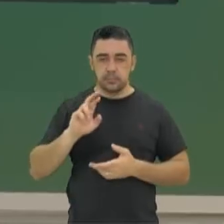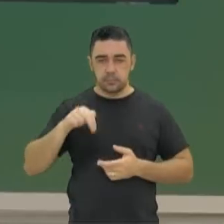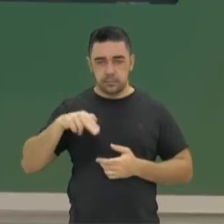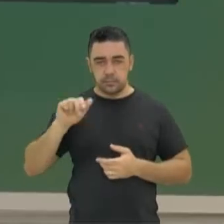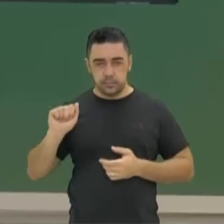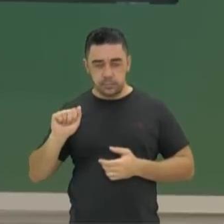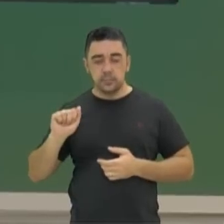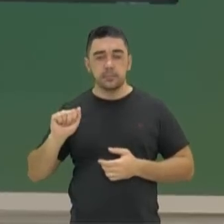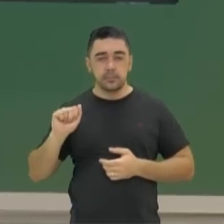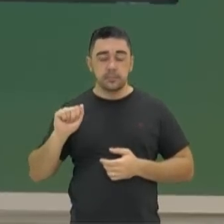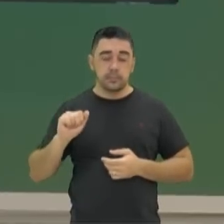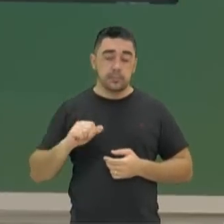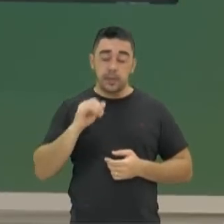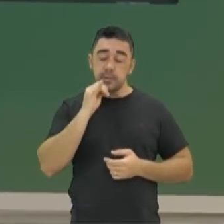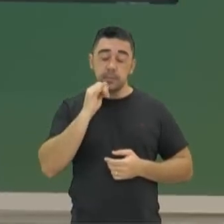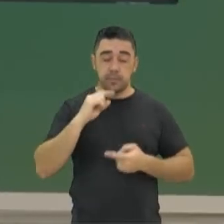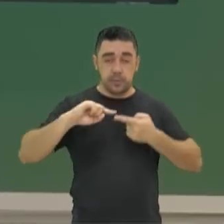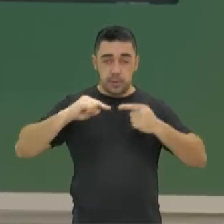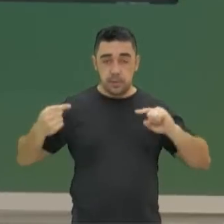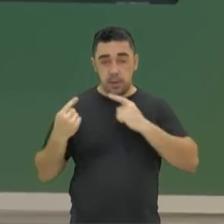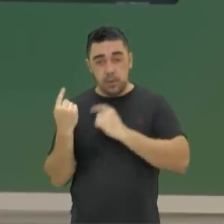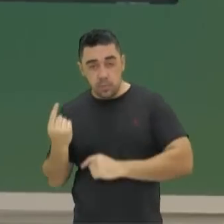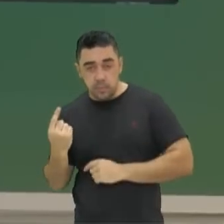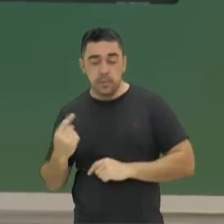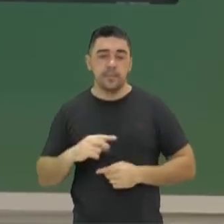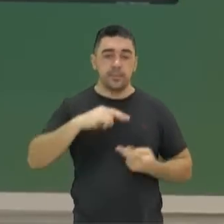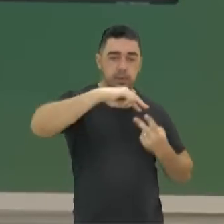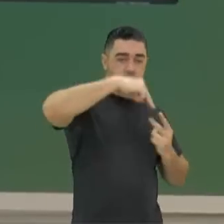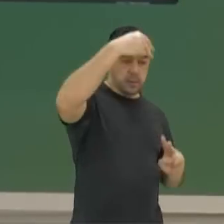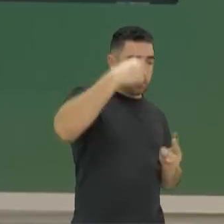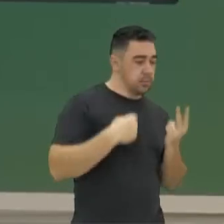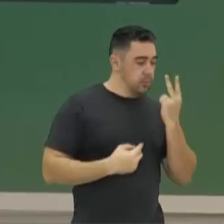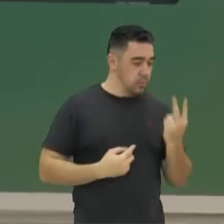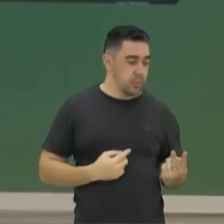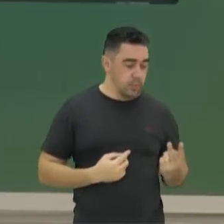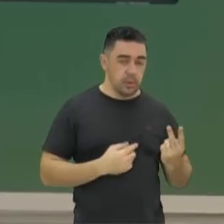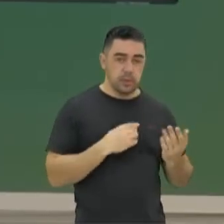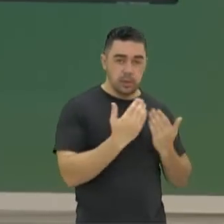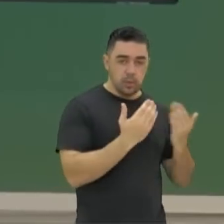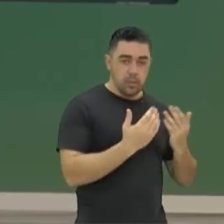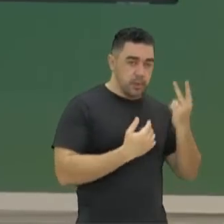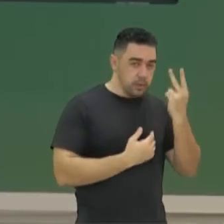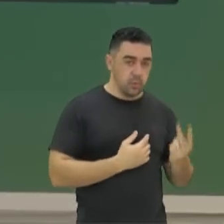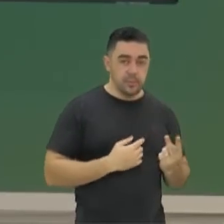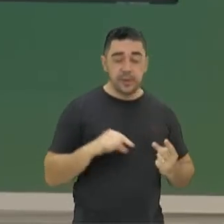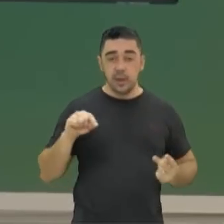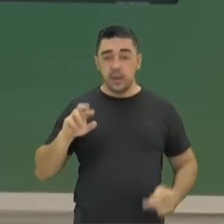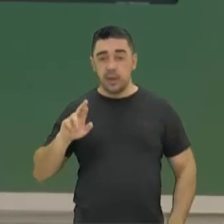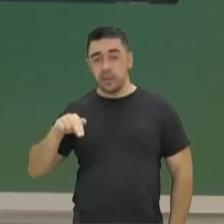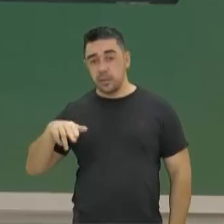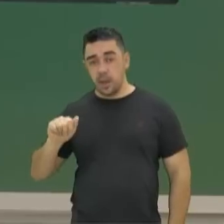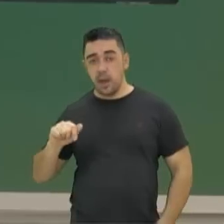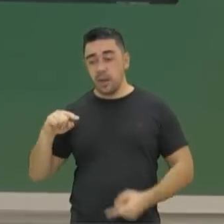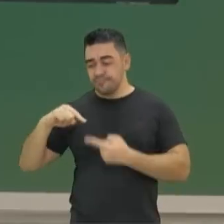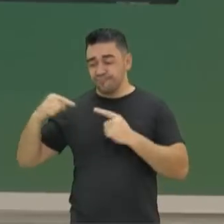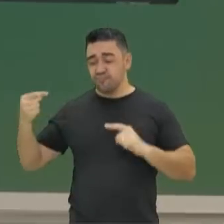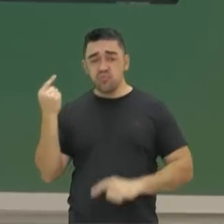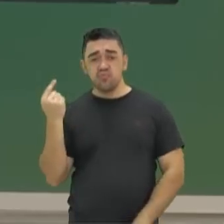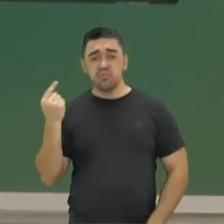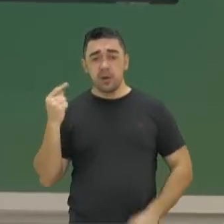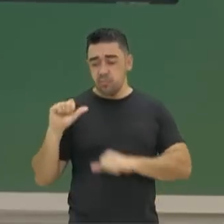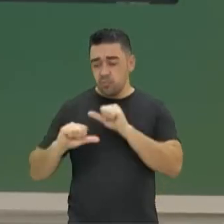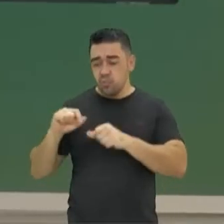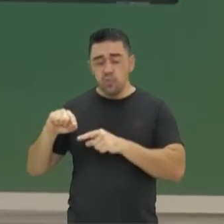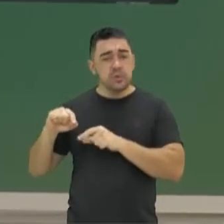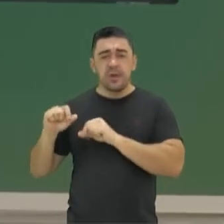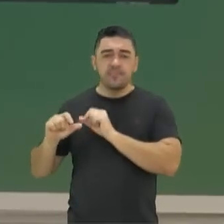dupla fita. Então, uma fita tem a outra para comparar, para ver se está tudo ok ou se não está. O RNA é uma fita simples. Então, se ocorre uma mutação nele, ele não tem